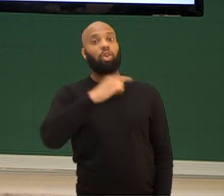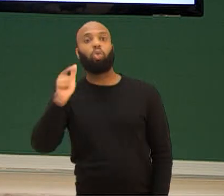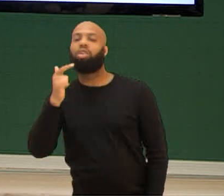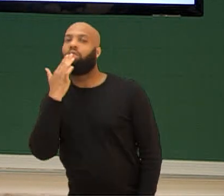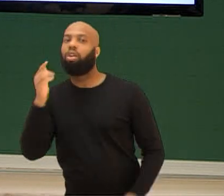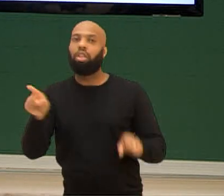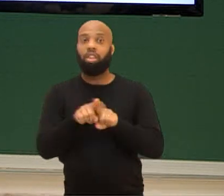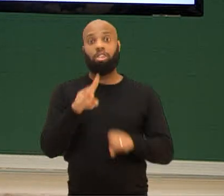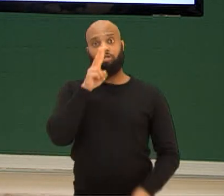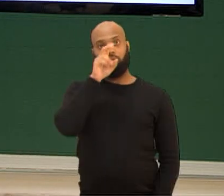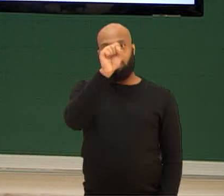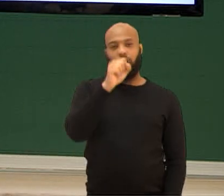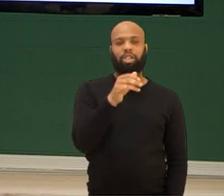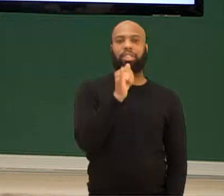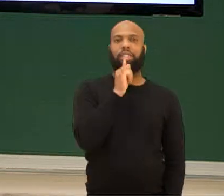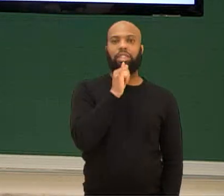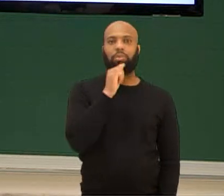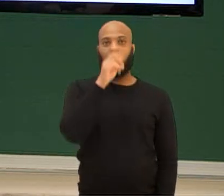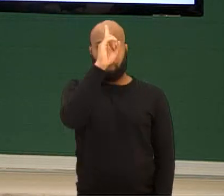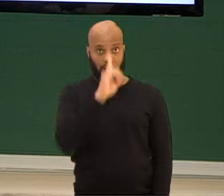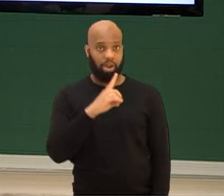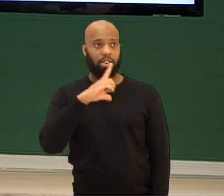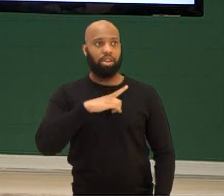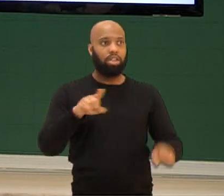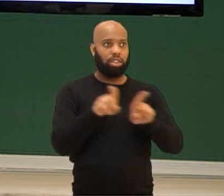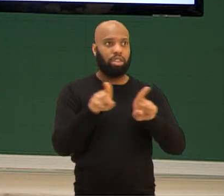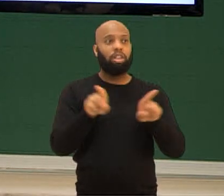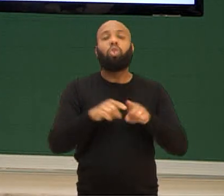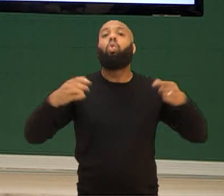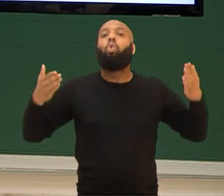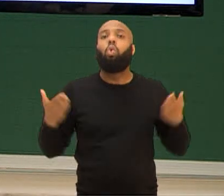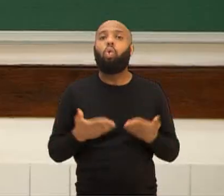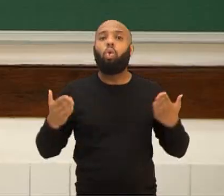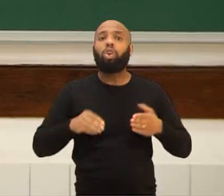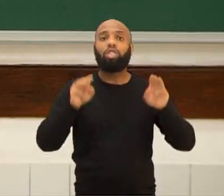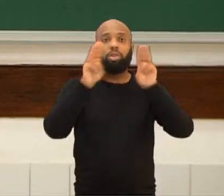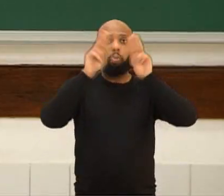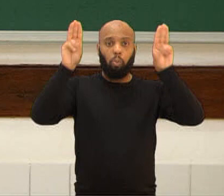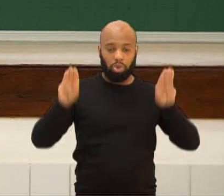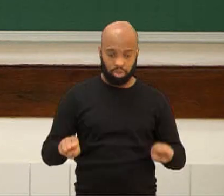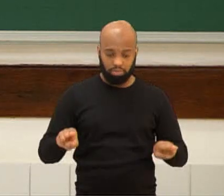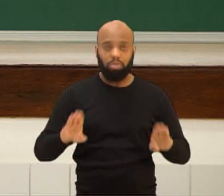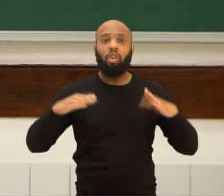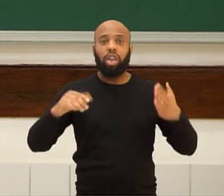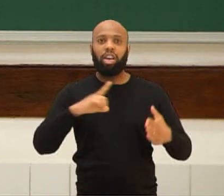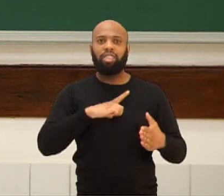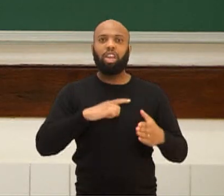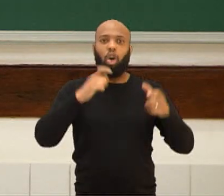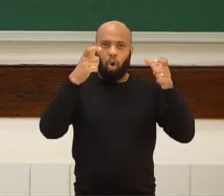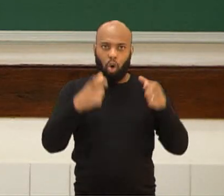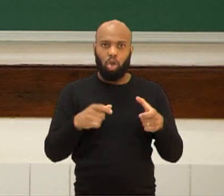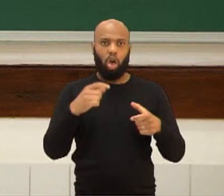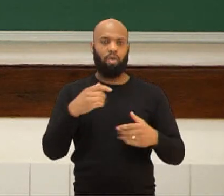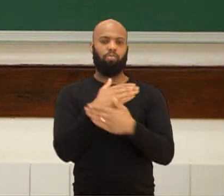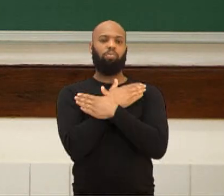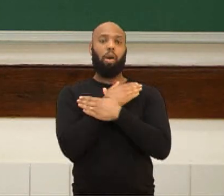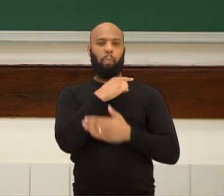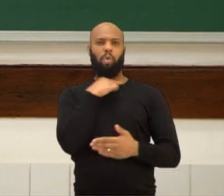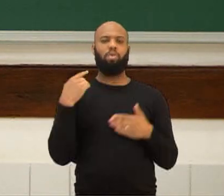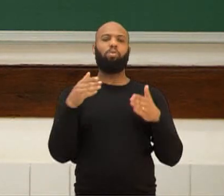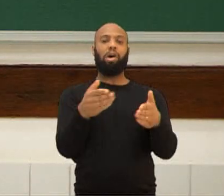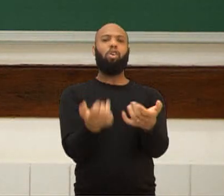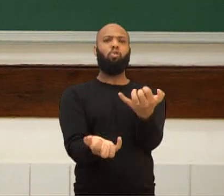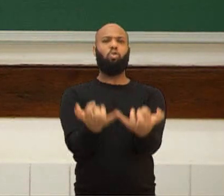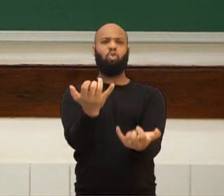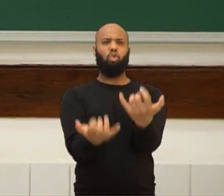também fortes, como, por exemplo, o amarelo. E hoje em dia ela é um museu. E as cinzas da Frida Kahlo, assim como suas obras